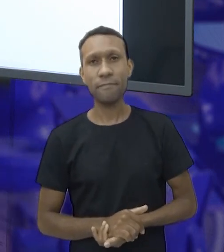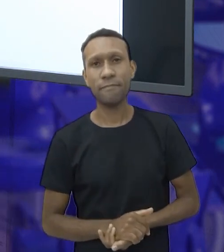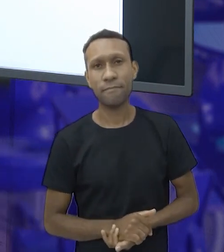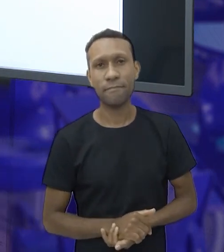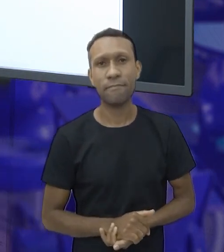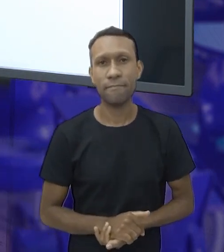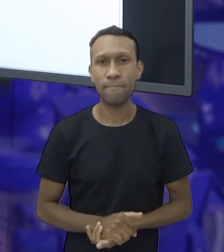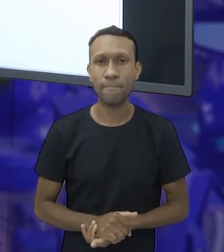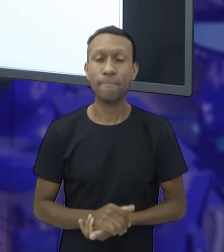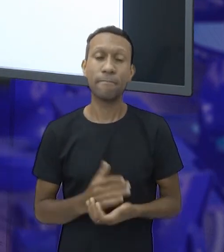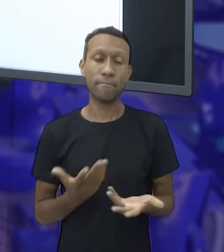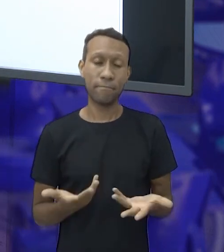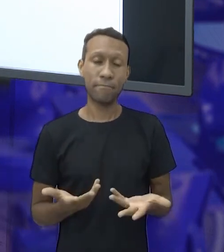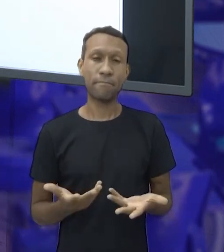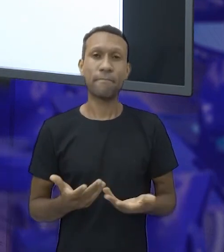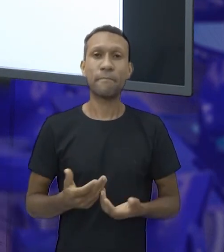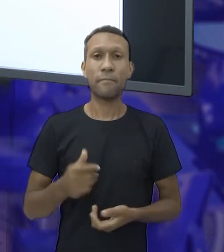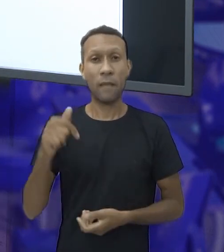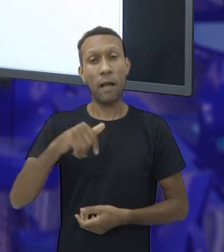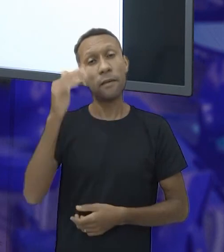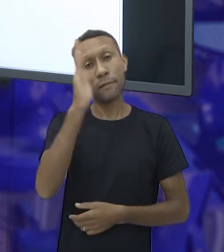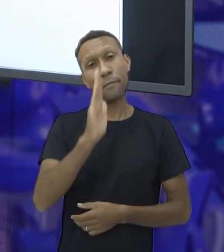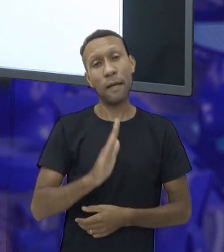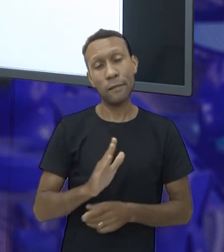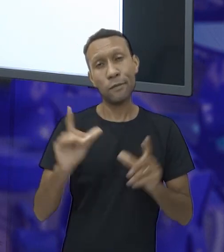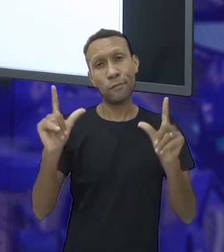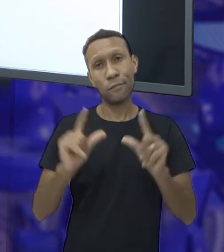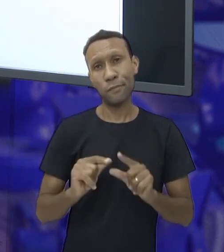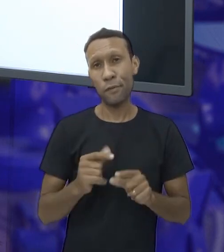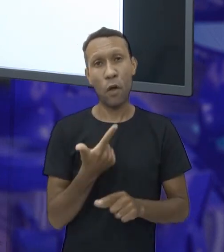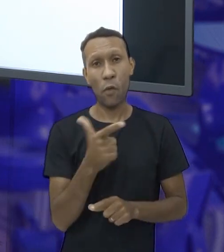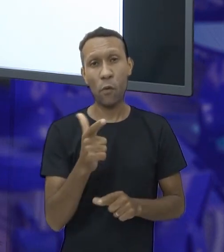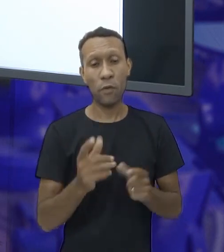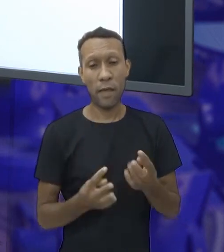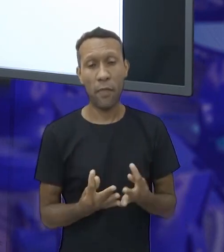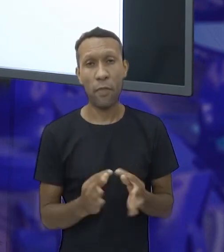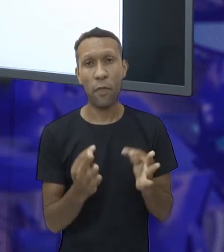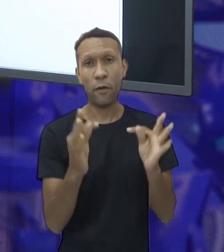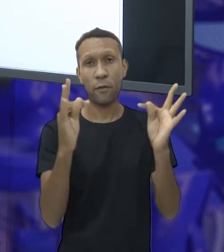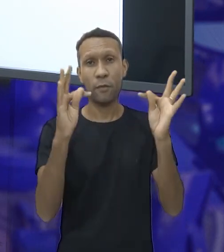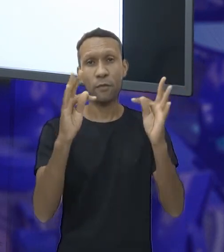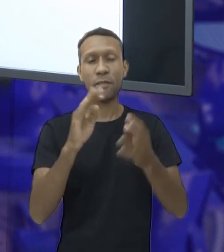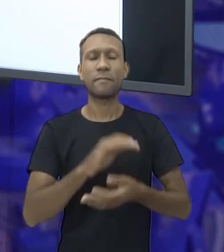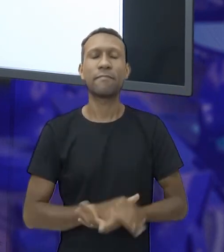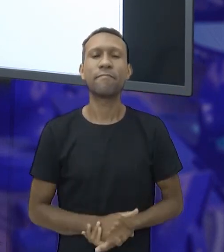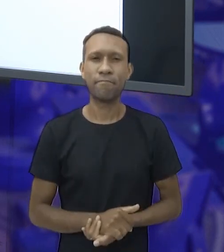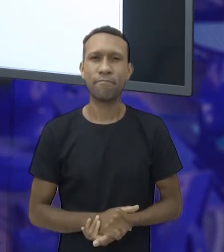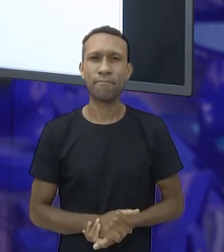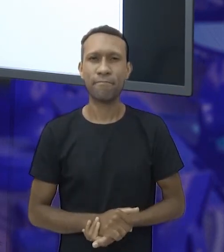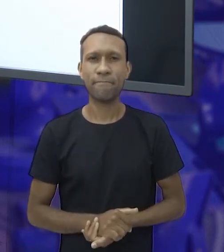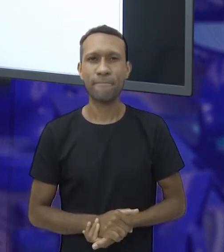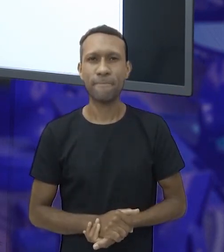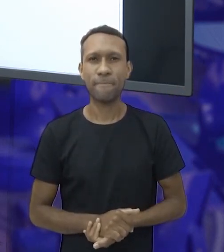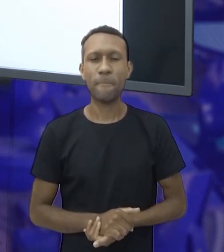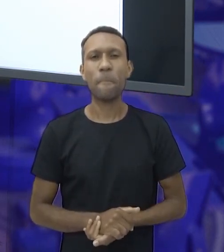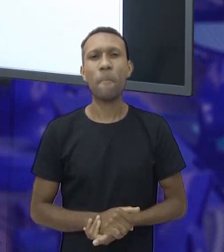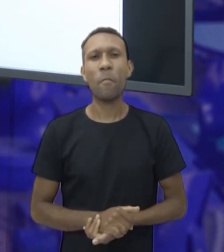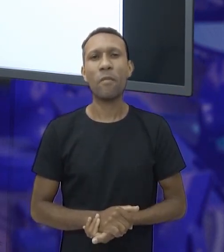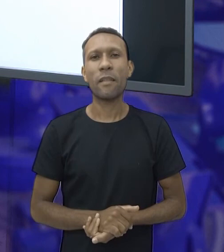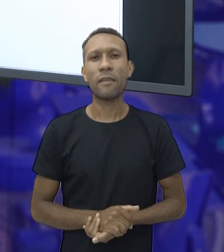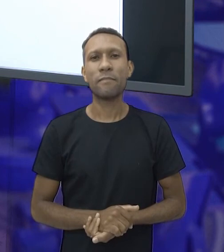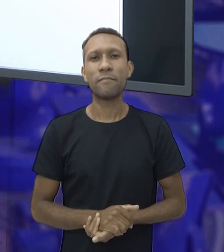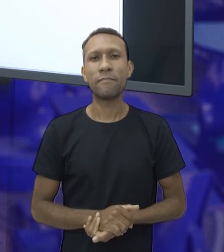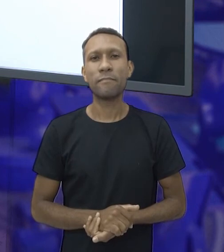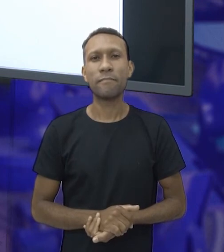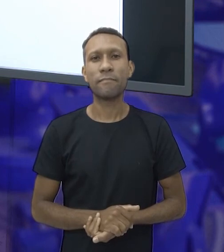países subdesenvolvidos, como é o caso do Brasil. Beleza? Vamos ver aqui a questão do tempo, acho que já estamos próximos, né, da nossa aula